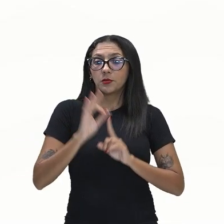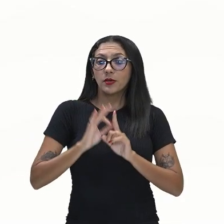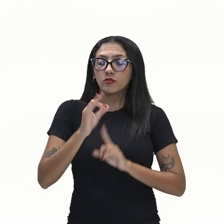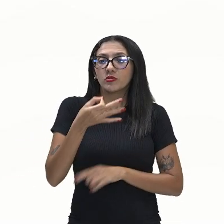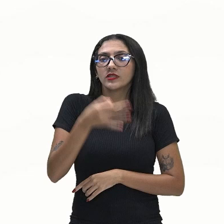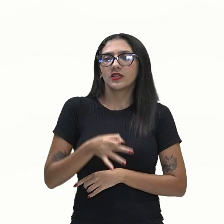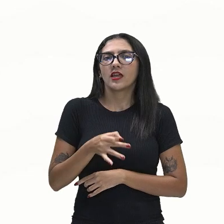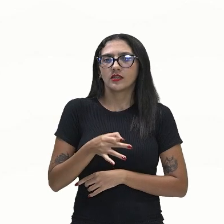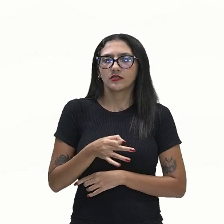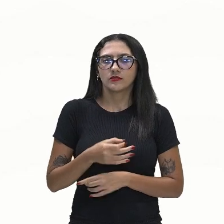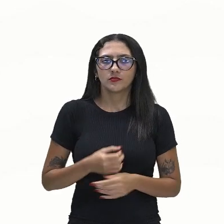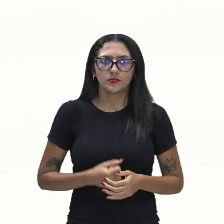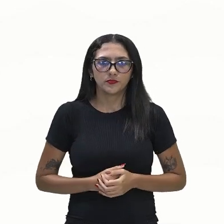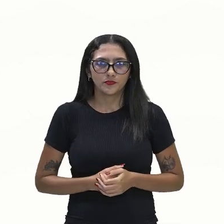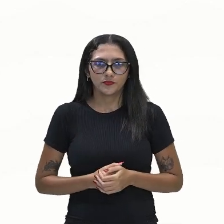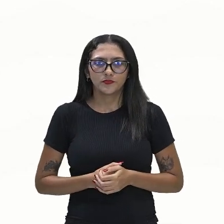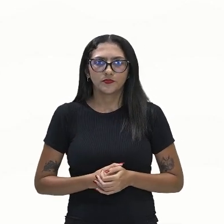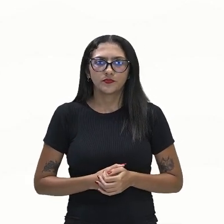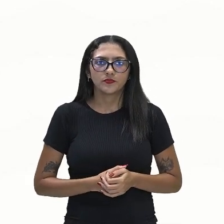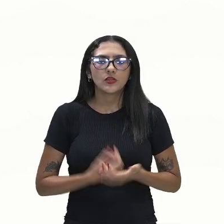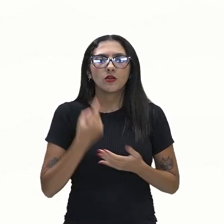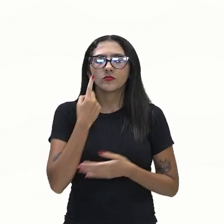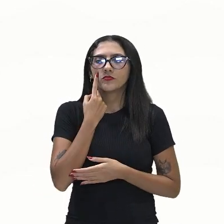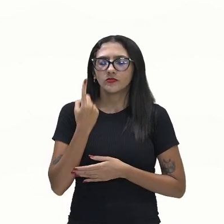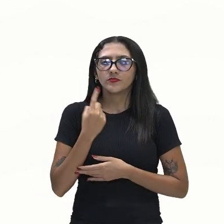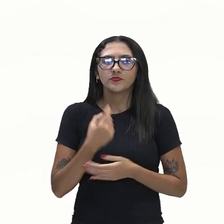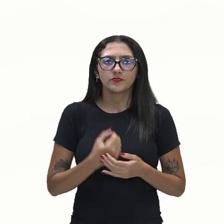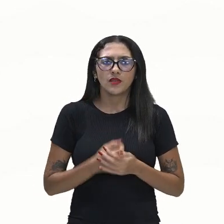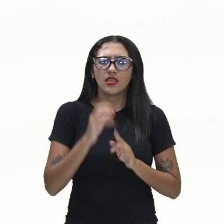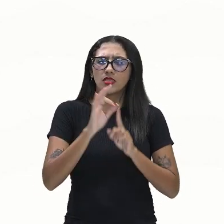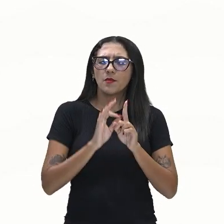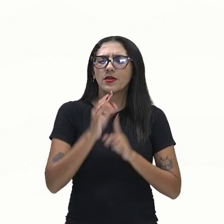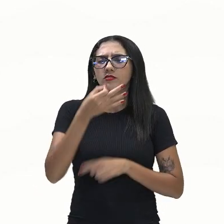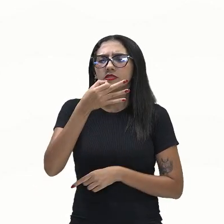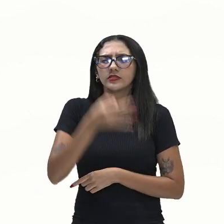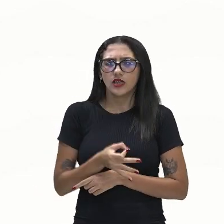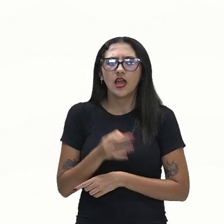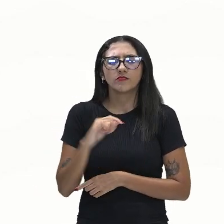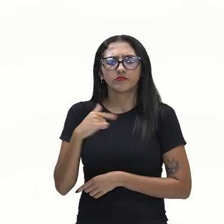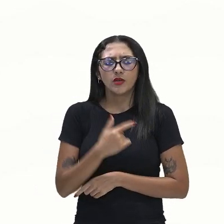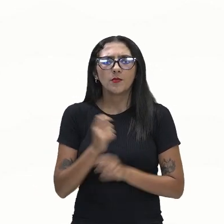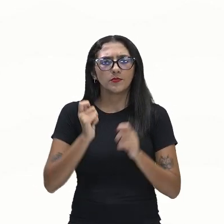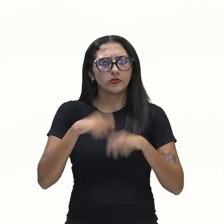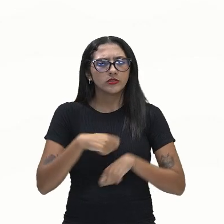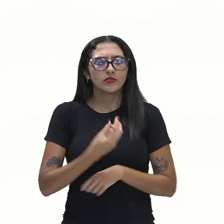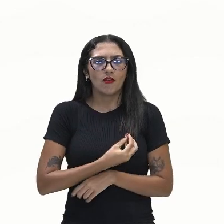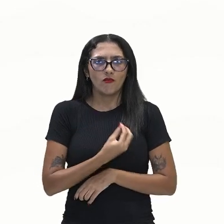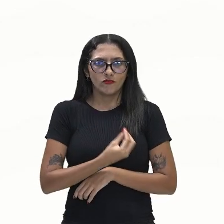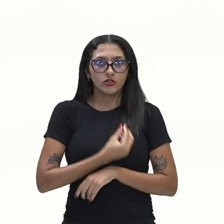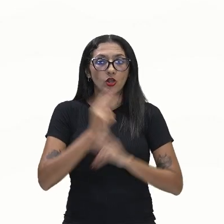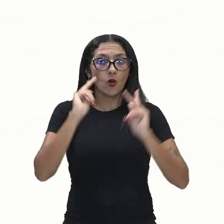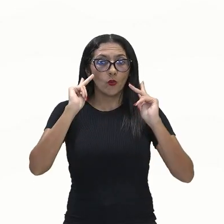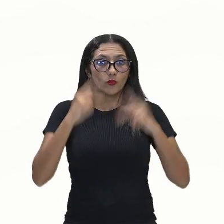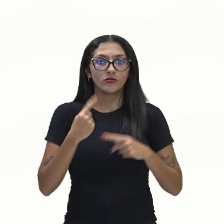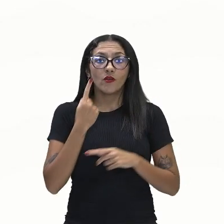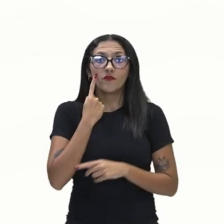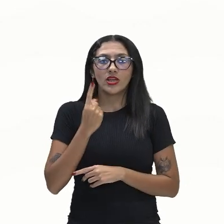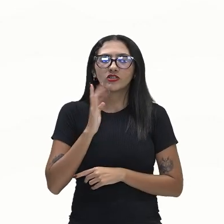o que era o ideal para a nossa sobrevivência, ele já está